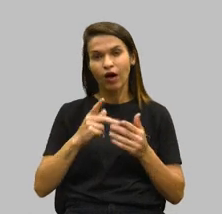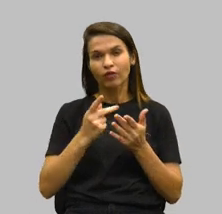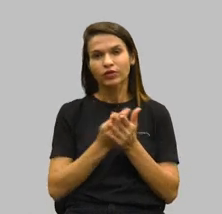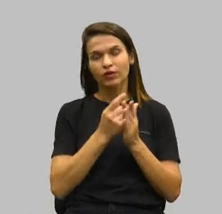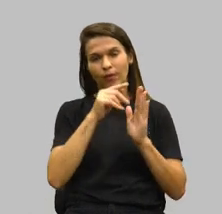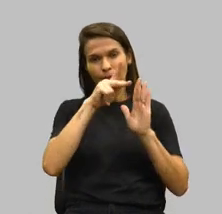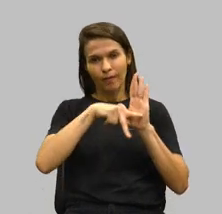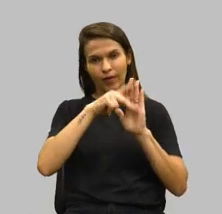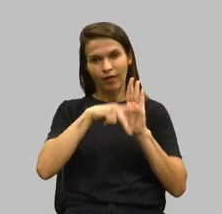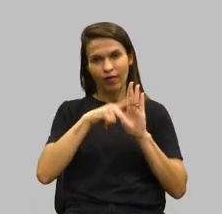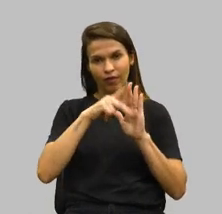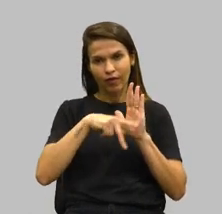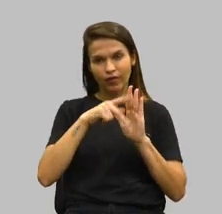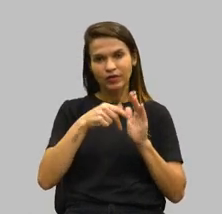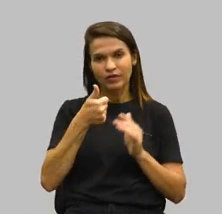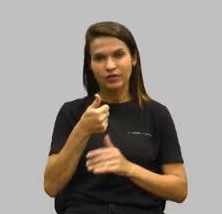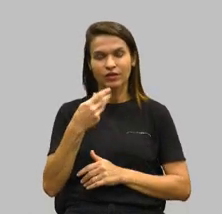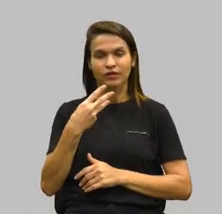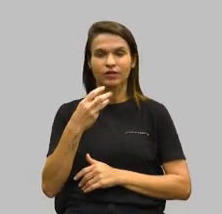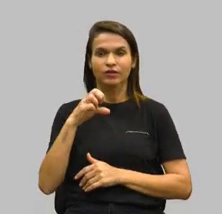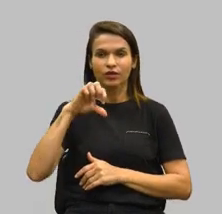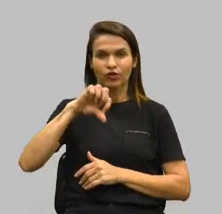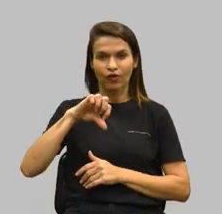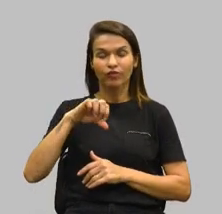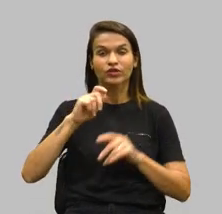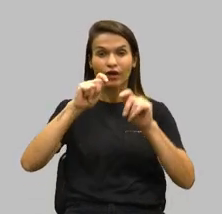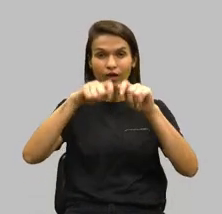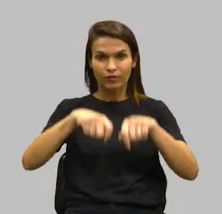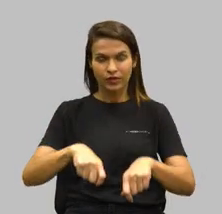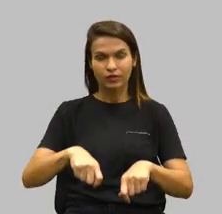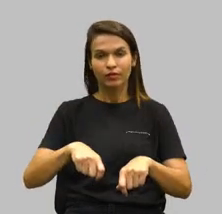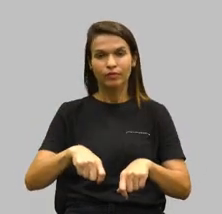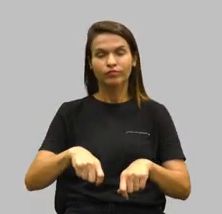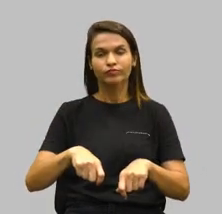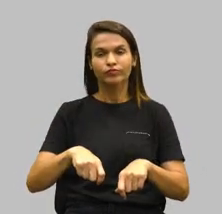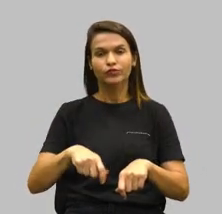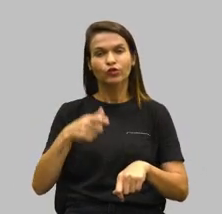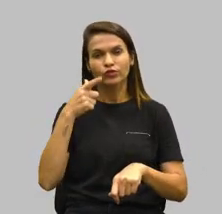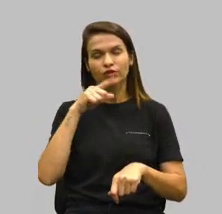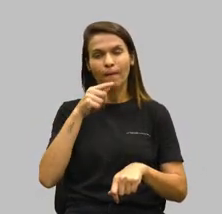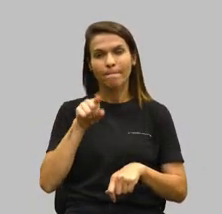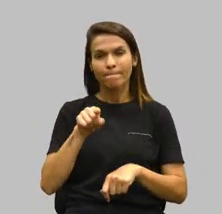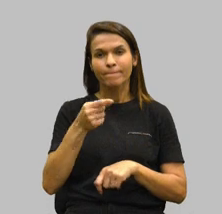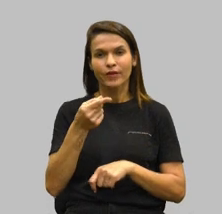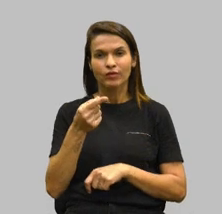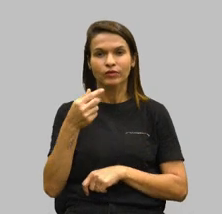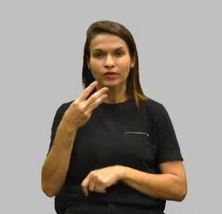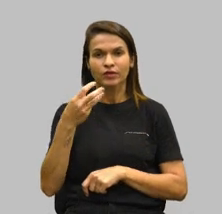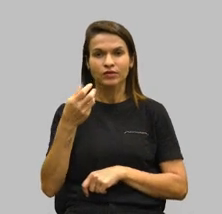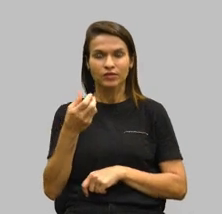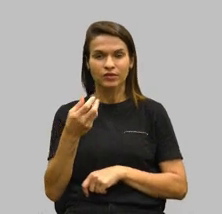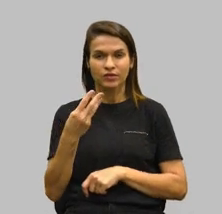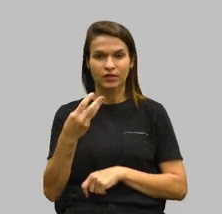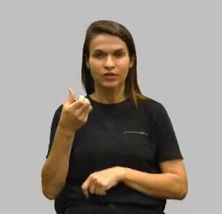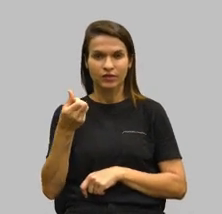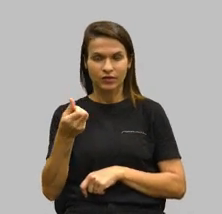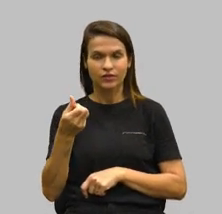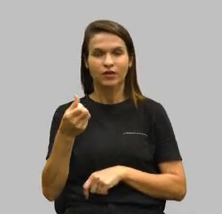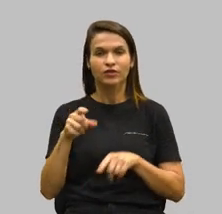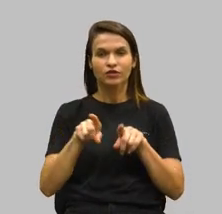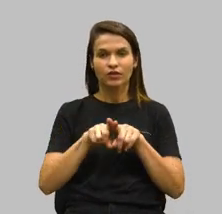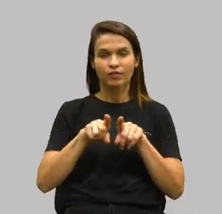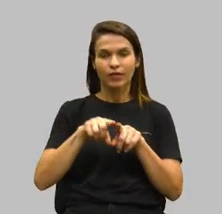fal agora 139 ações de capacitação que pode alcançar 1336 pessoas e